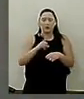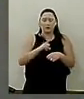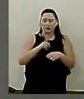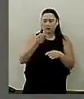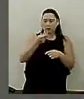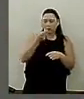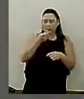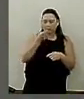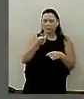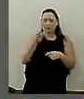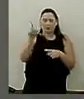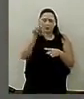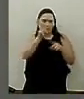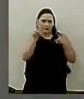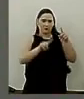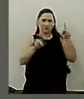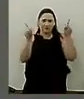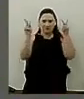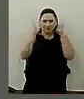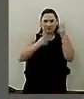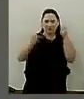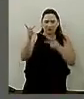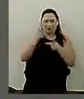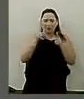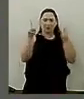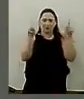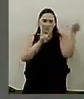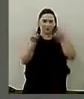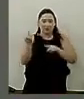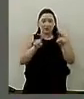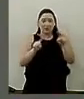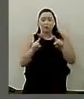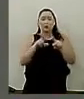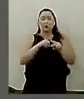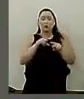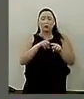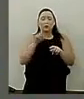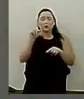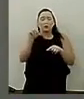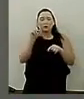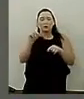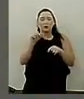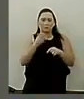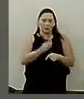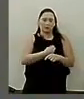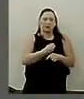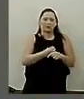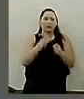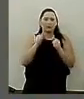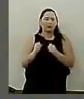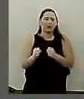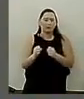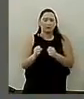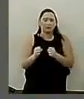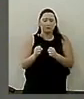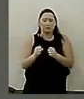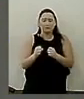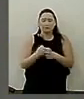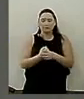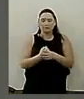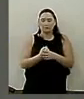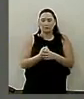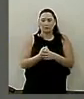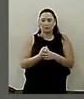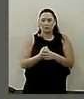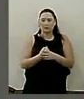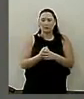aplica. É claro que tempestades como essa podem ser aplicadas nas tempestades da nossa vida. É verdade, é possível. Não